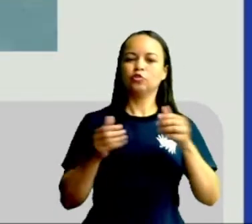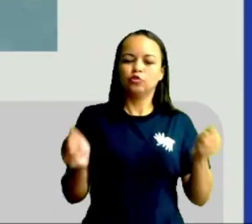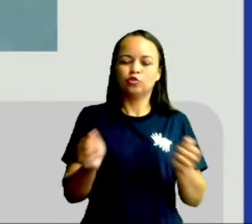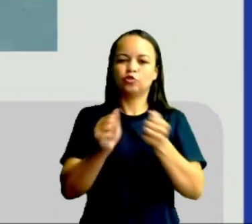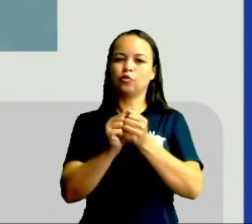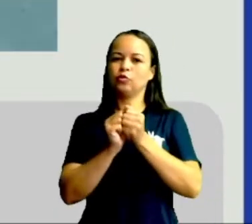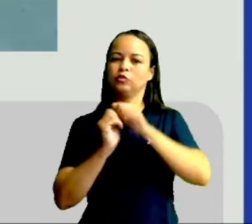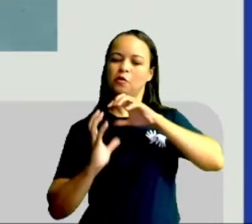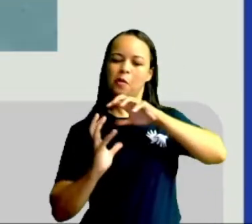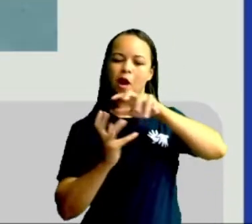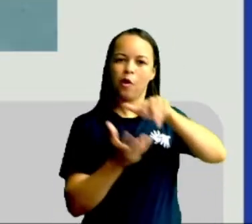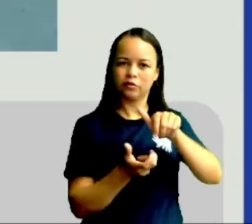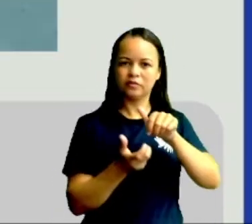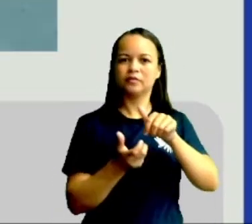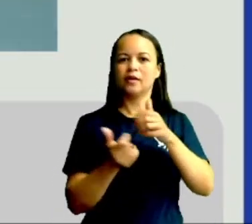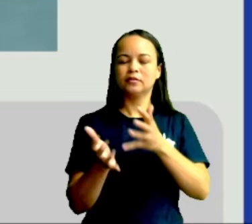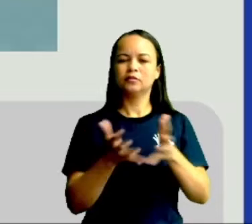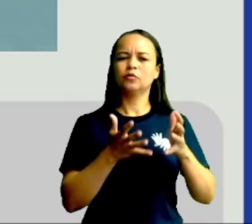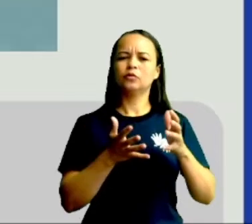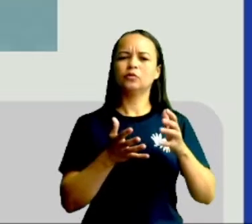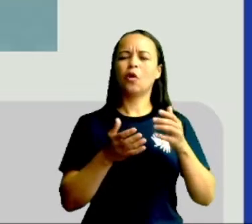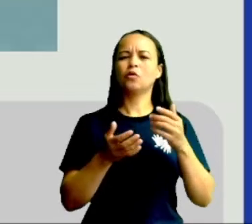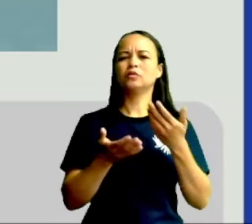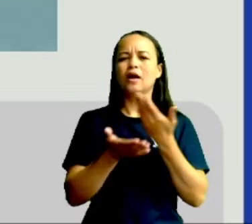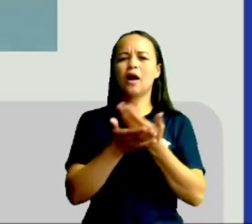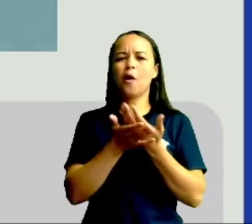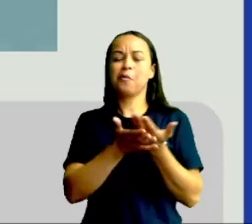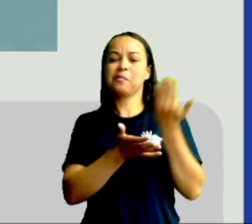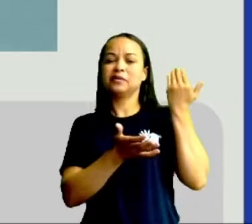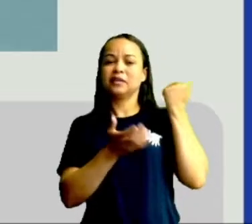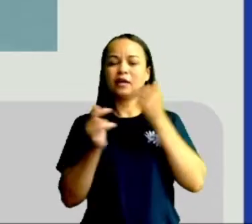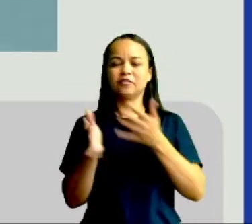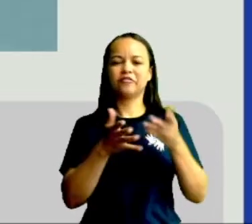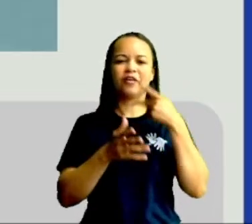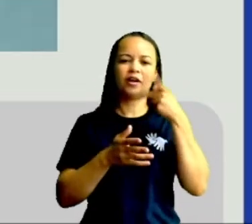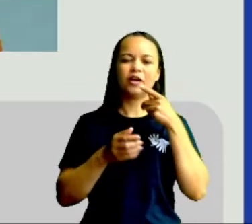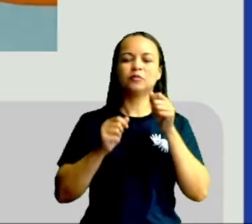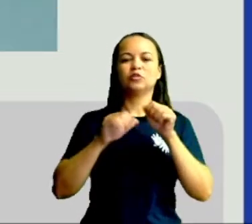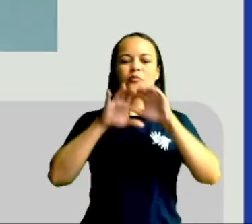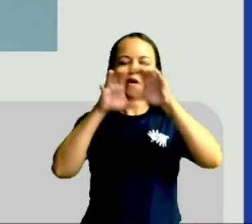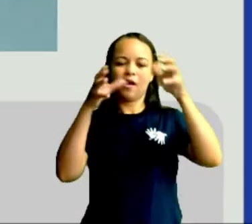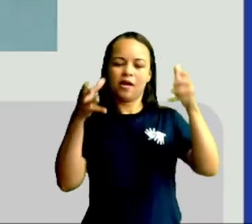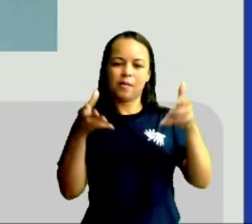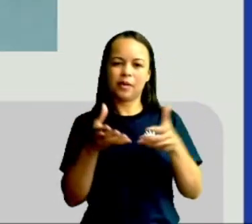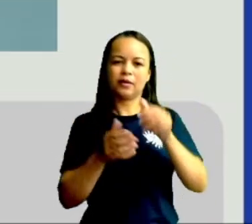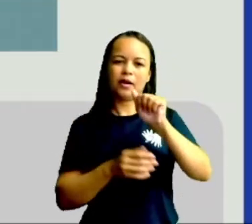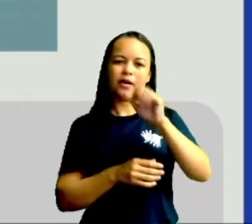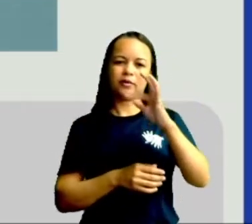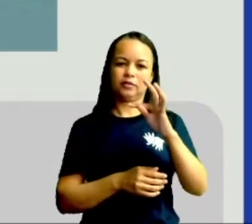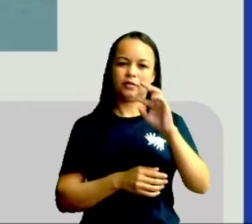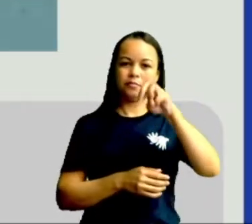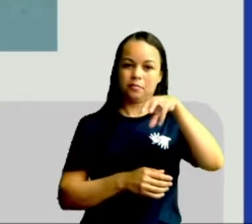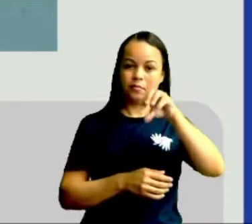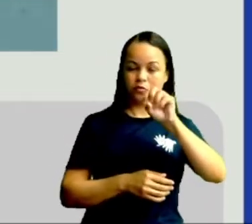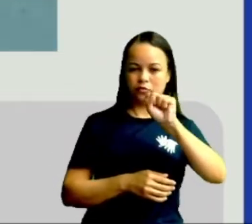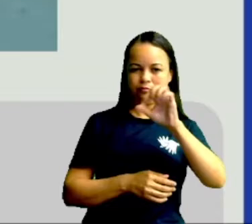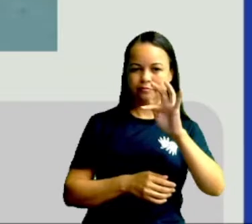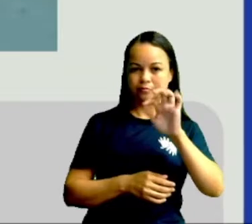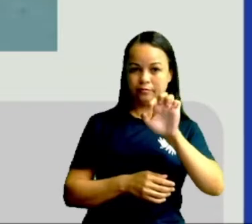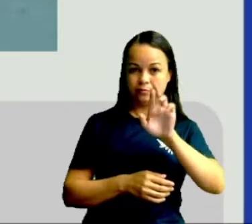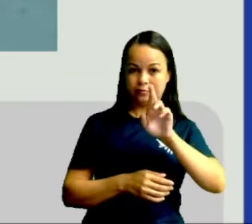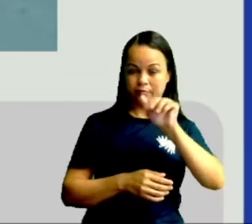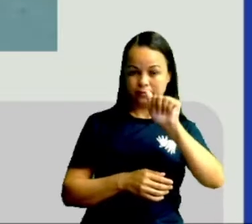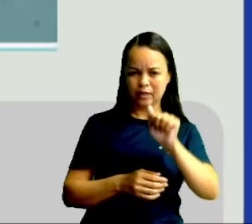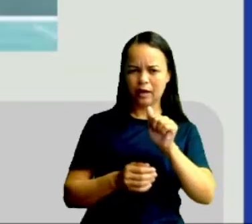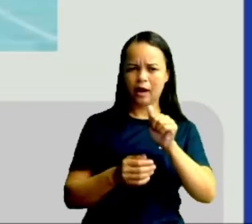nosso último episódio, falamos sobre as camadas da atmosfera. E hoje, vamos ver o planeta